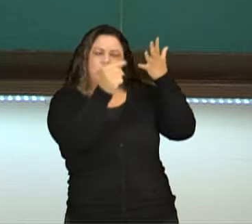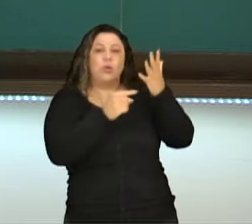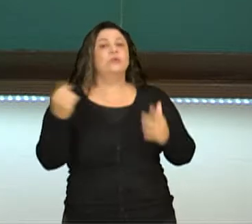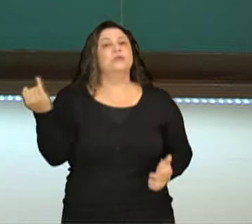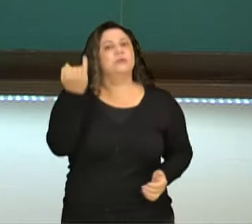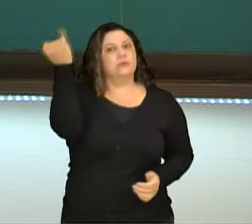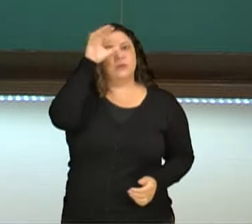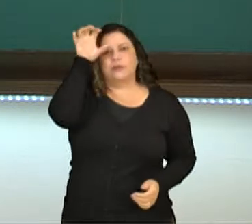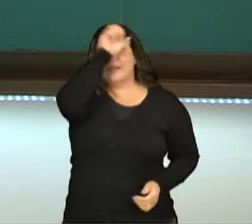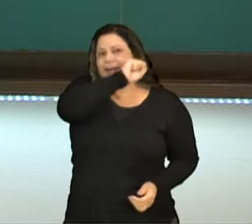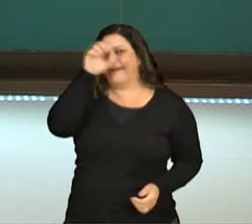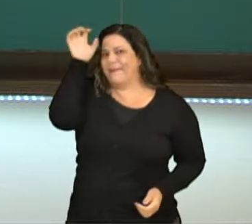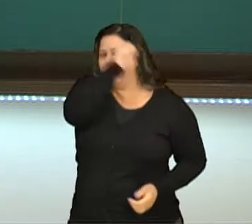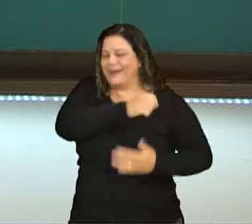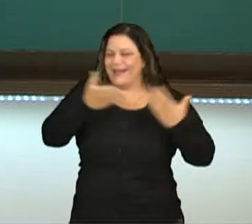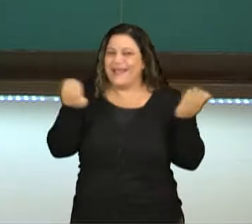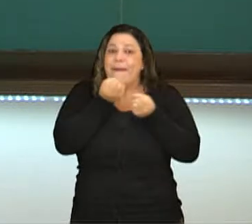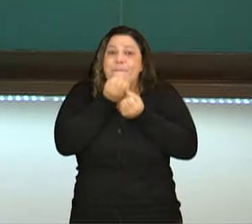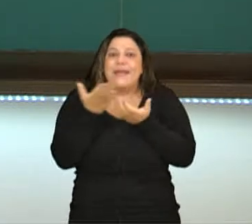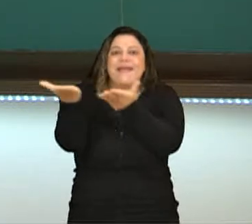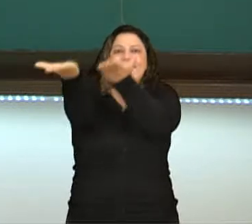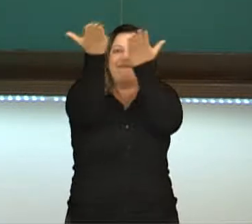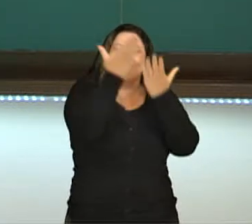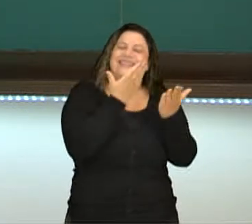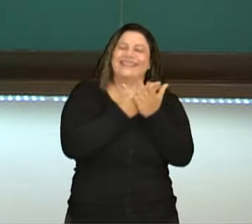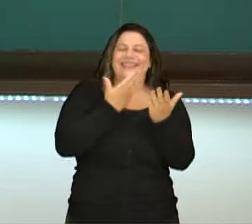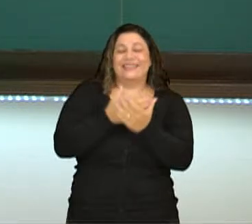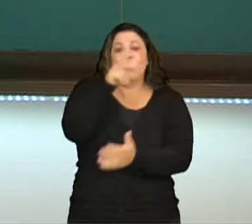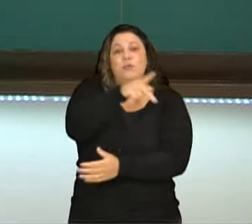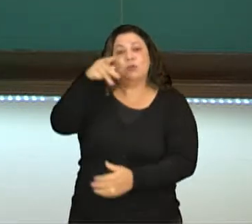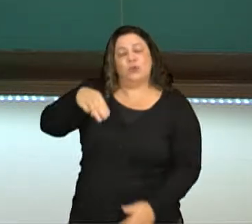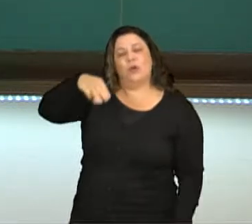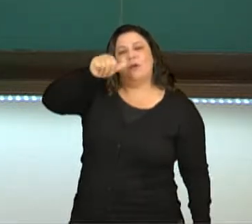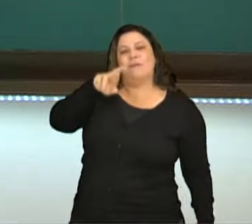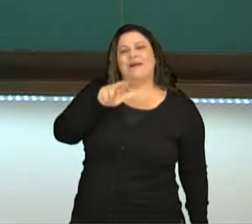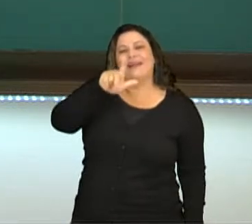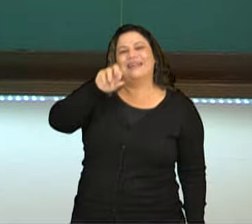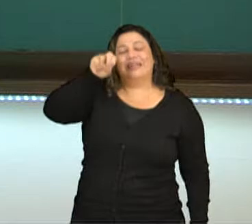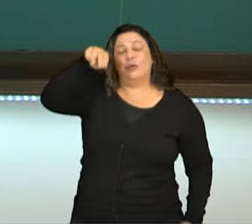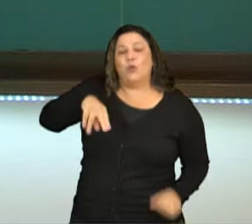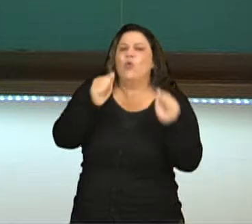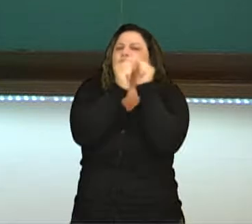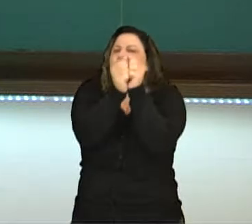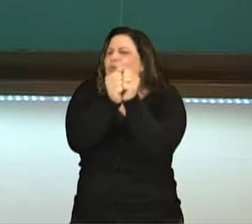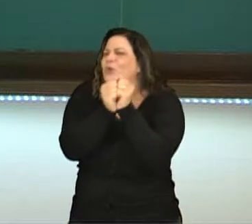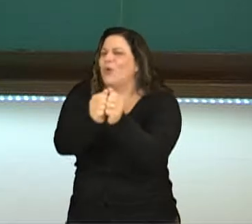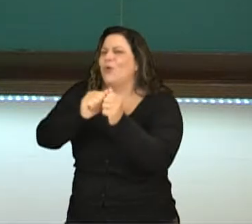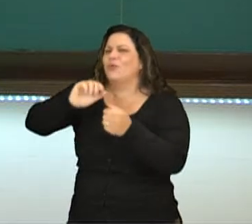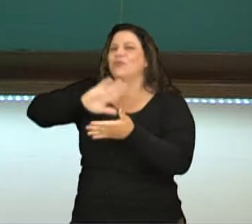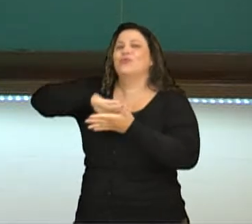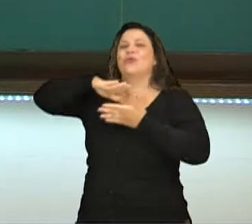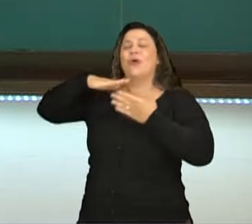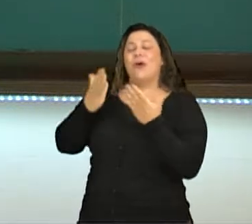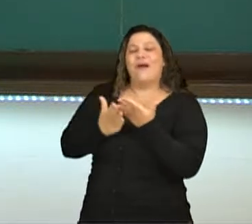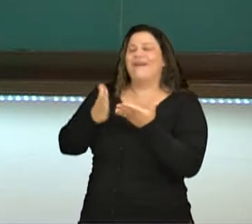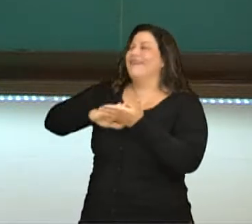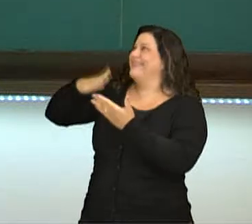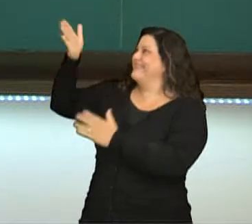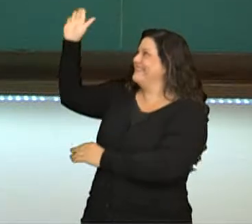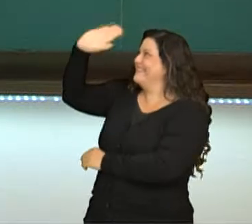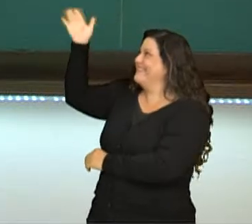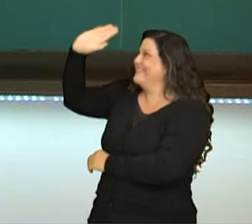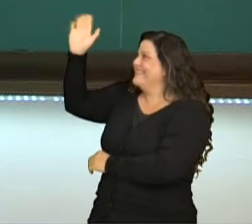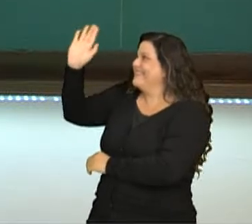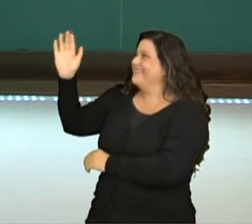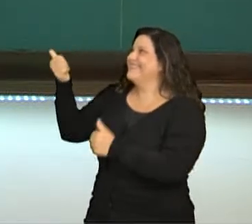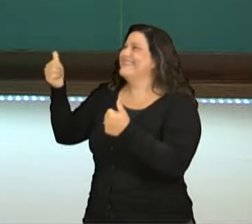e aprender. Bem-vindos a essa aula. Eu sou o professor Marlon, junto comigo, com você, tá aqui Elisângela, dê um